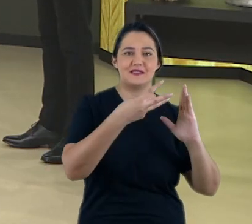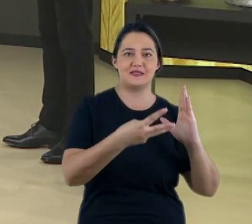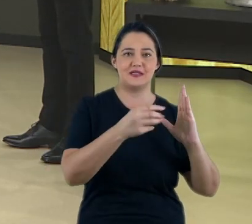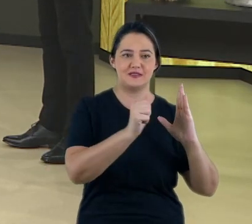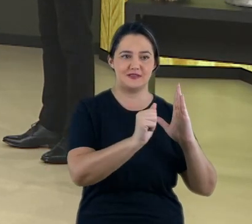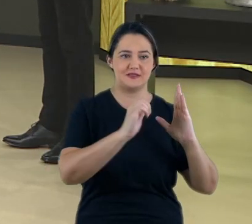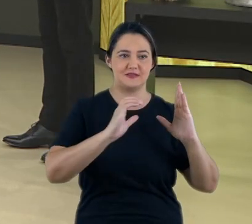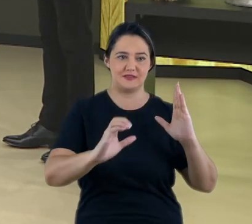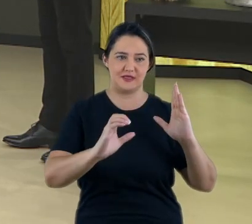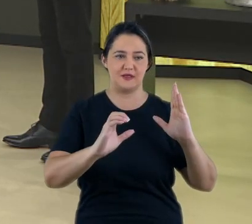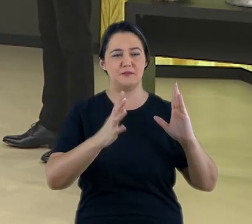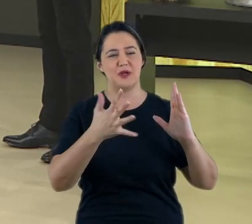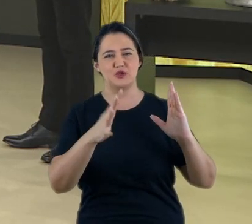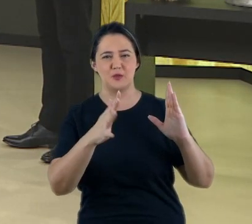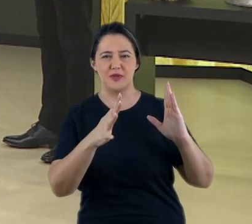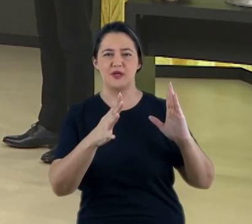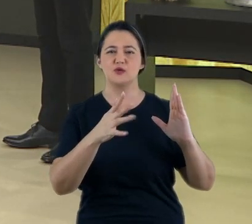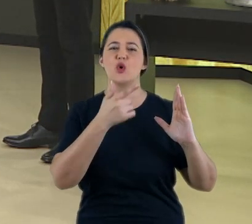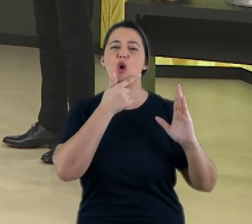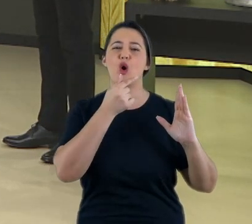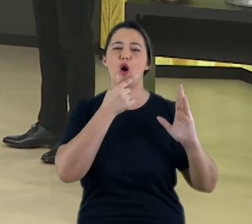ela, através de Pompeu,